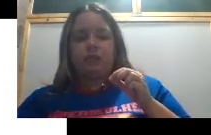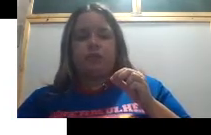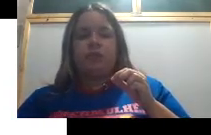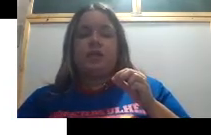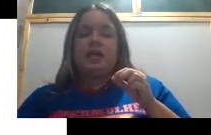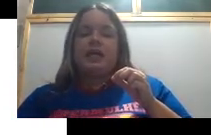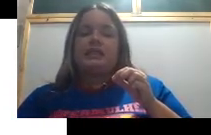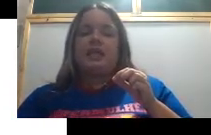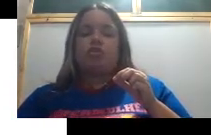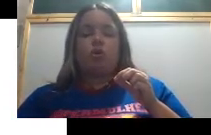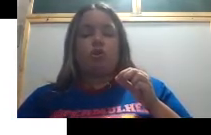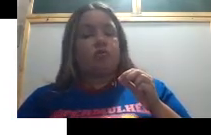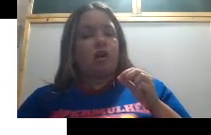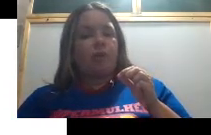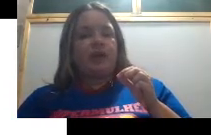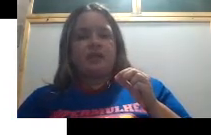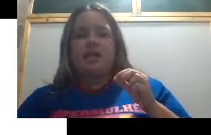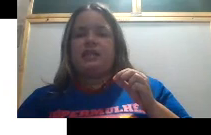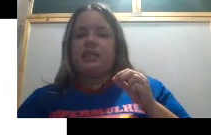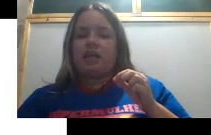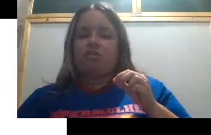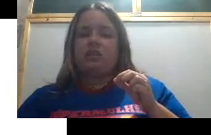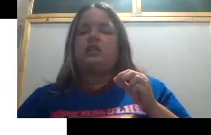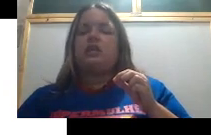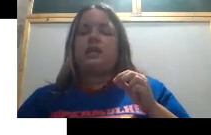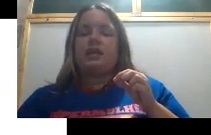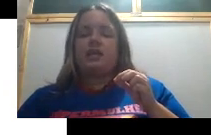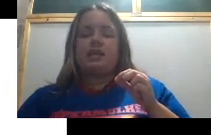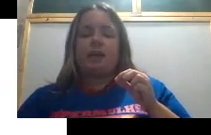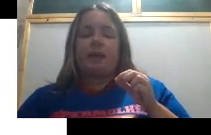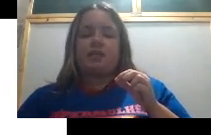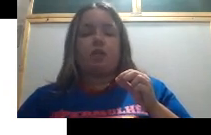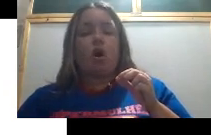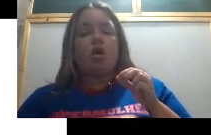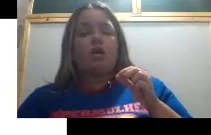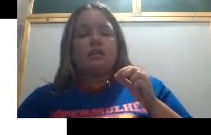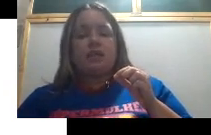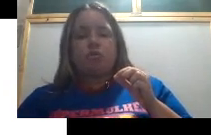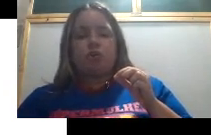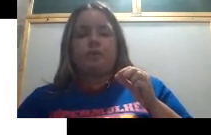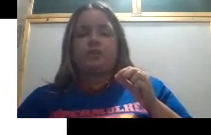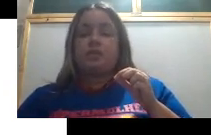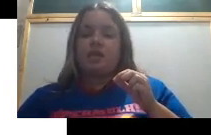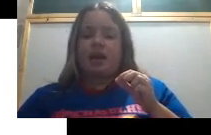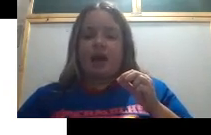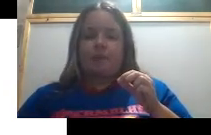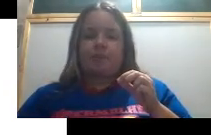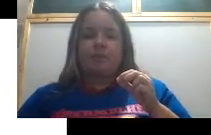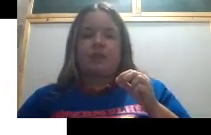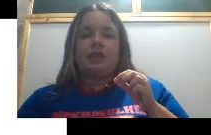Maranhão 18 vou acompanhar na setinha tá a gente tá filha tinha passando Ó 18